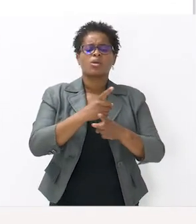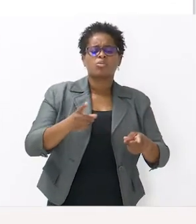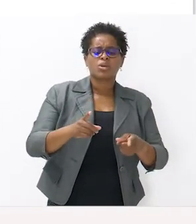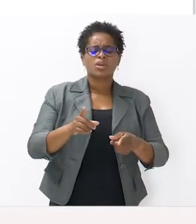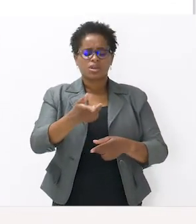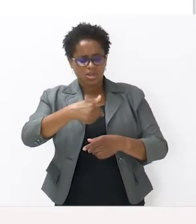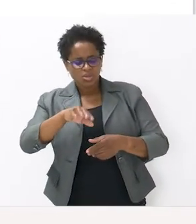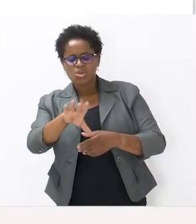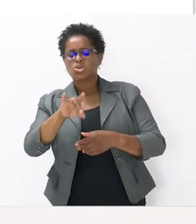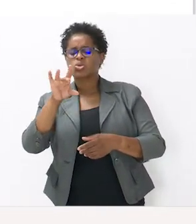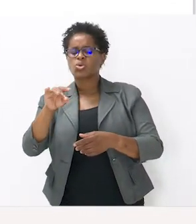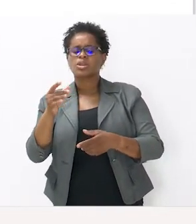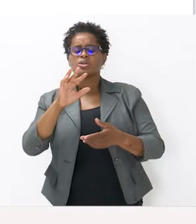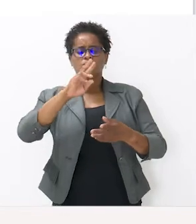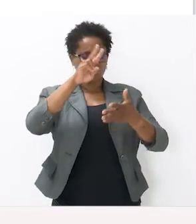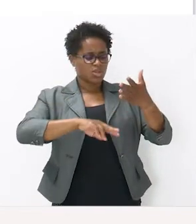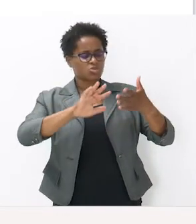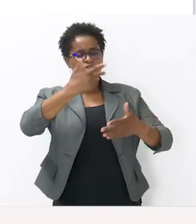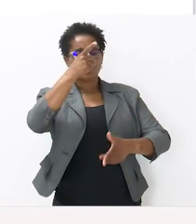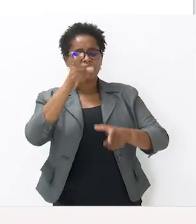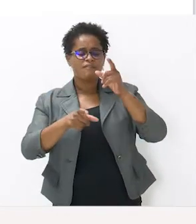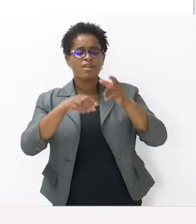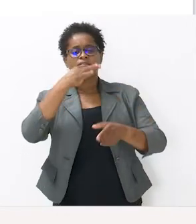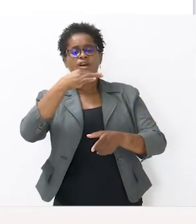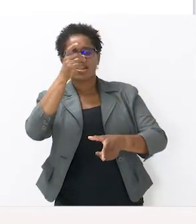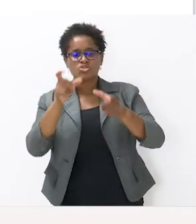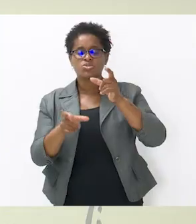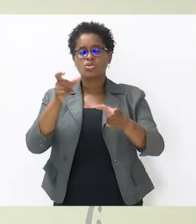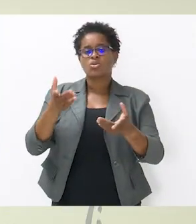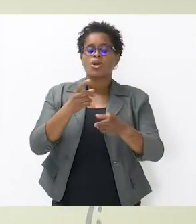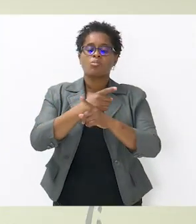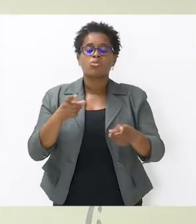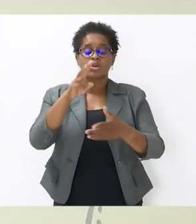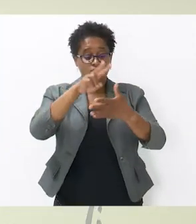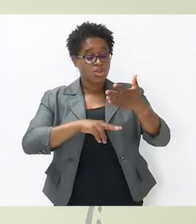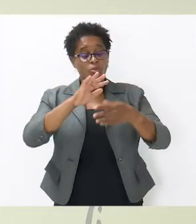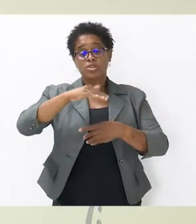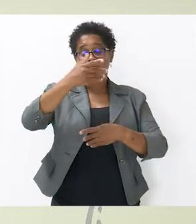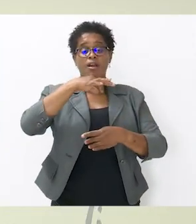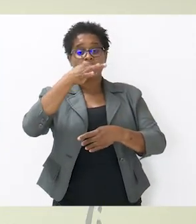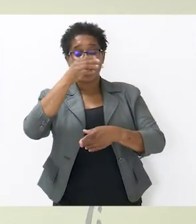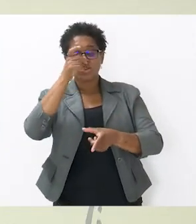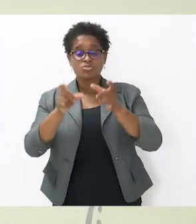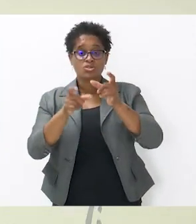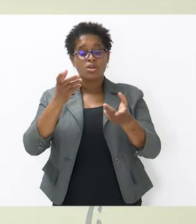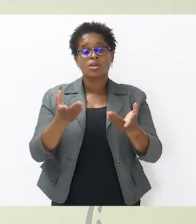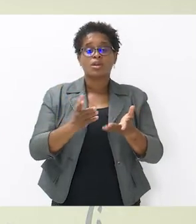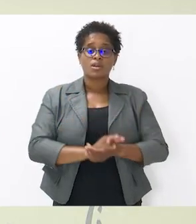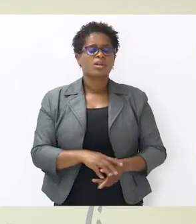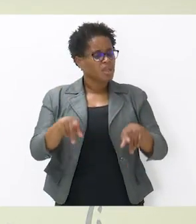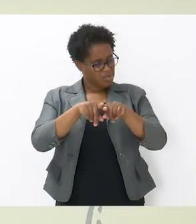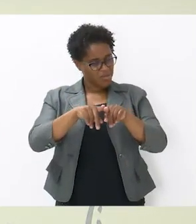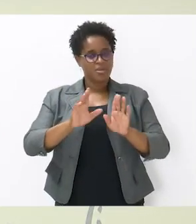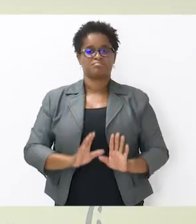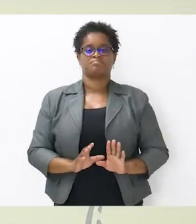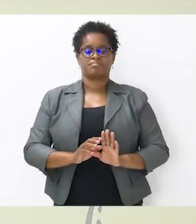que nós não escolhemos texto principal e fala das personagens? Porque texto principal e fala das personagens é a mesma